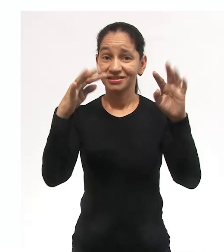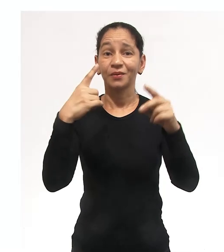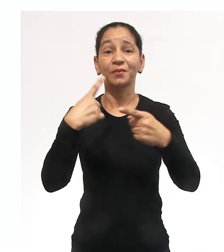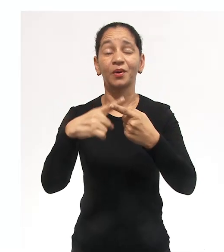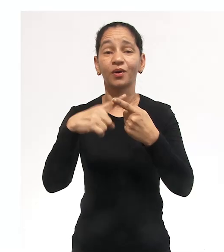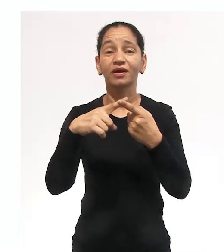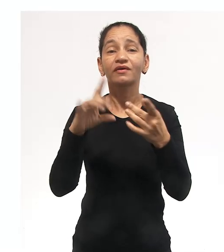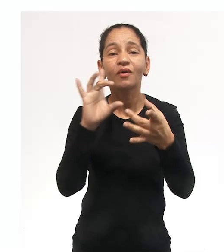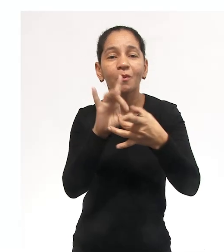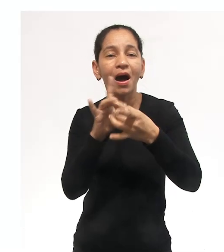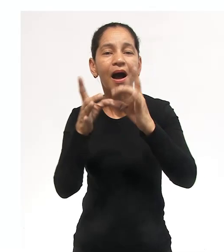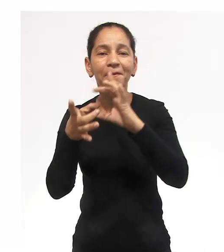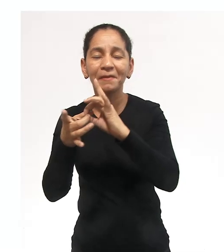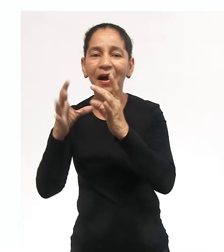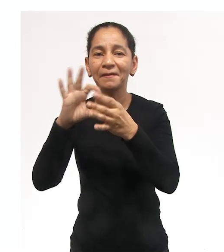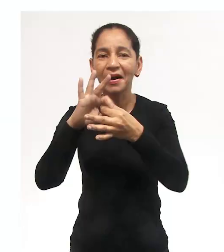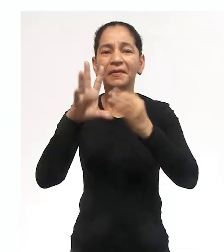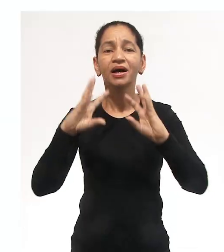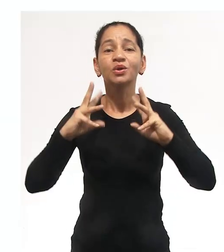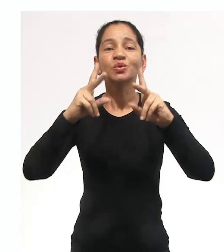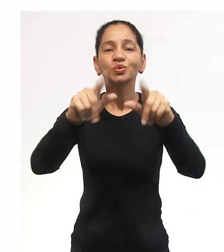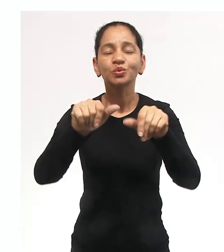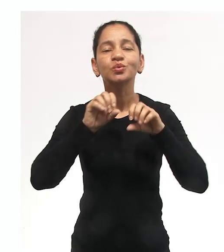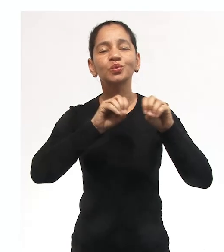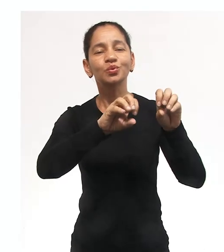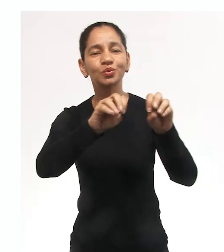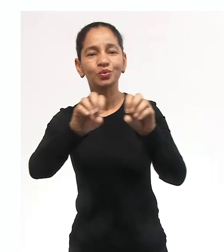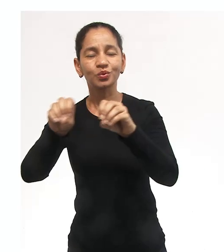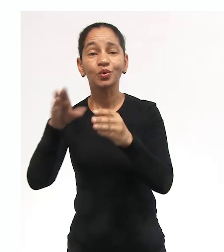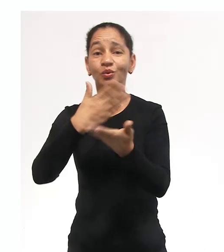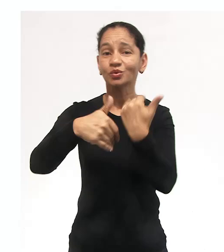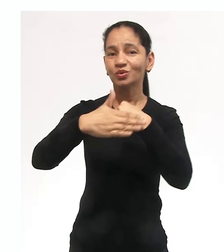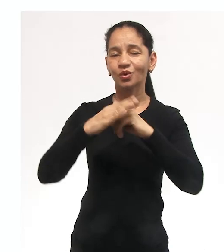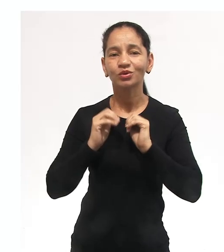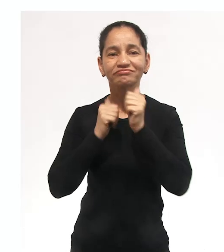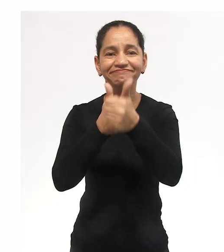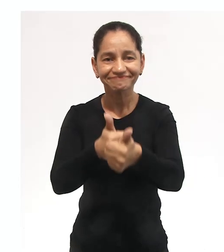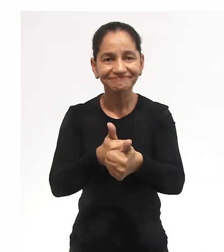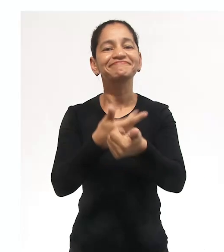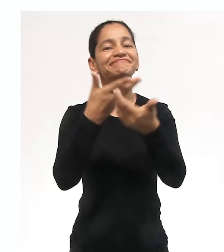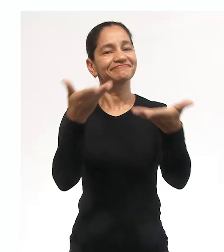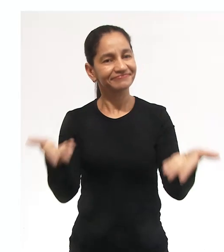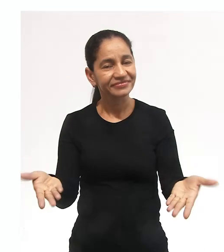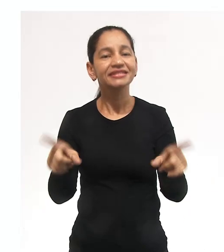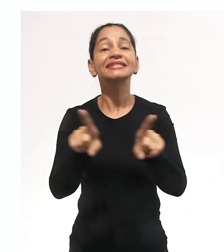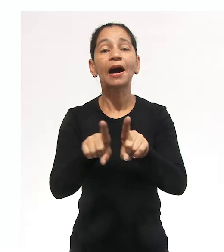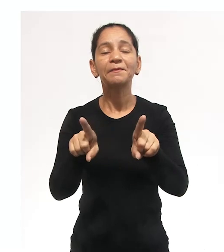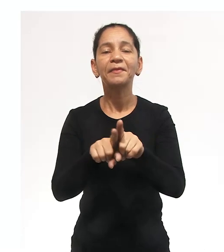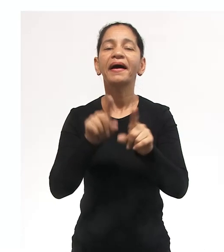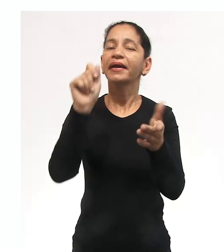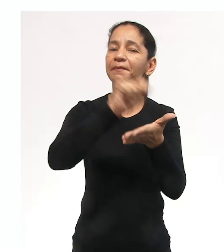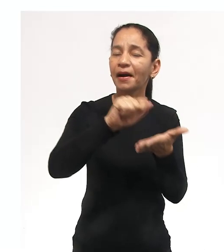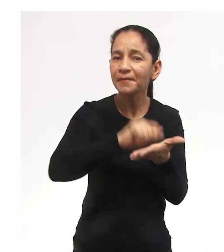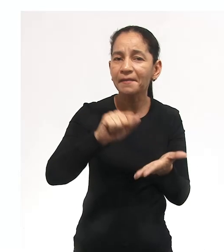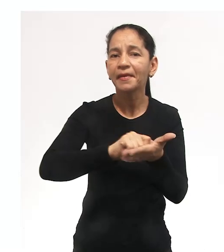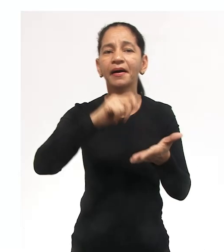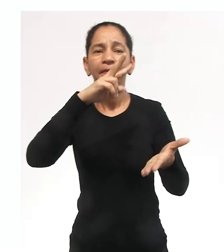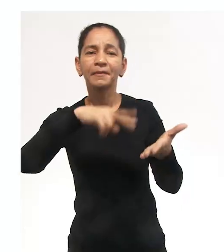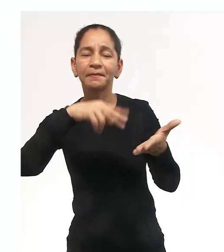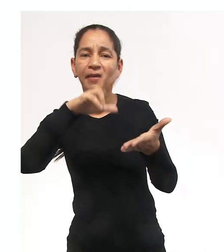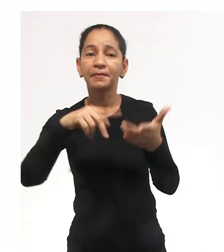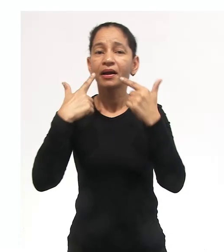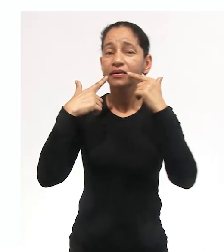vão permear toda a nossa disciplina, do início ao fim. Vamos trabalhar questões de leitura escrita,